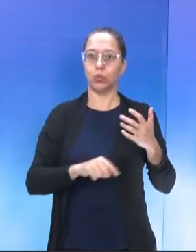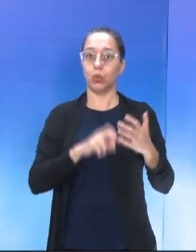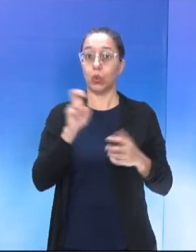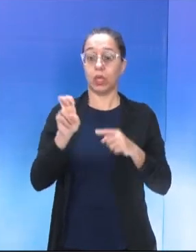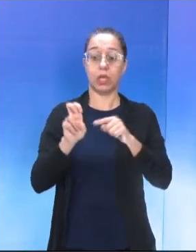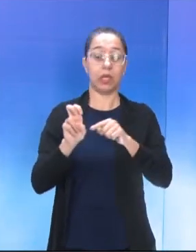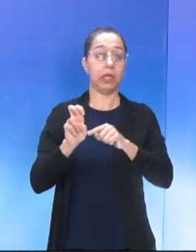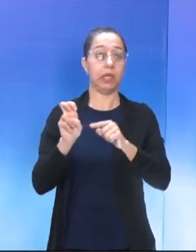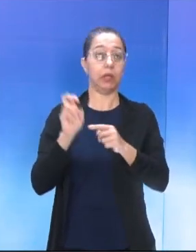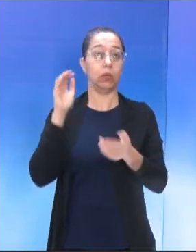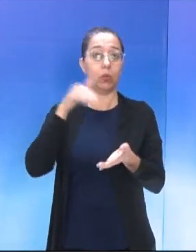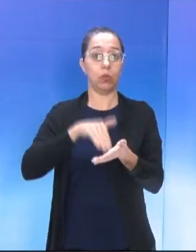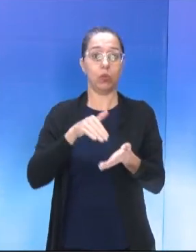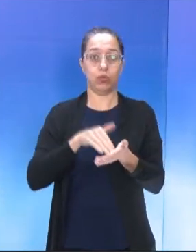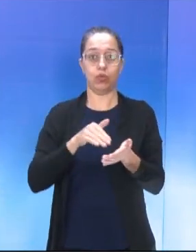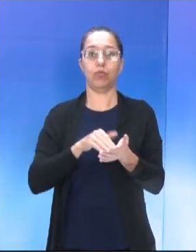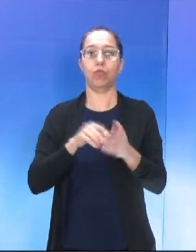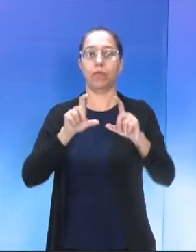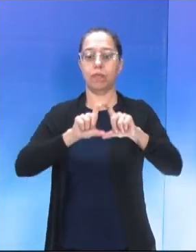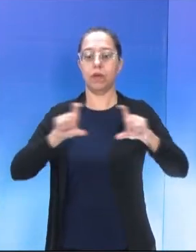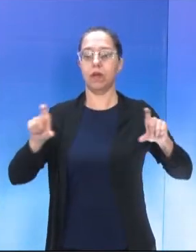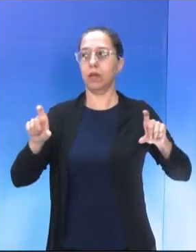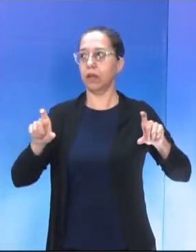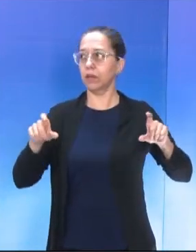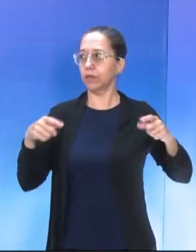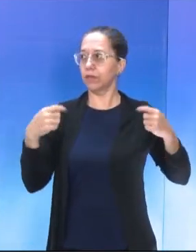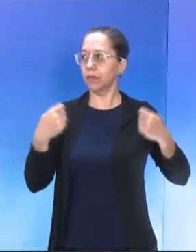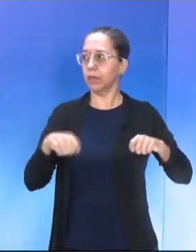e último parágrafo, ele precisa ser